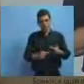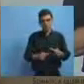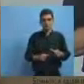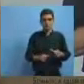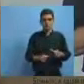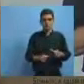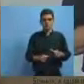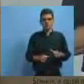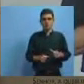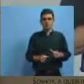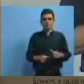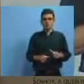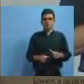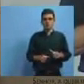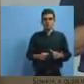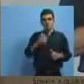reviver.